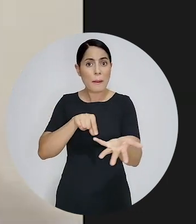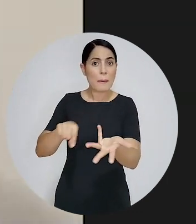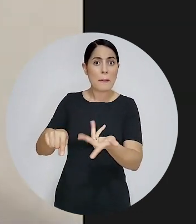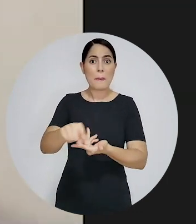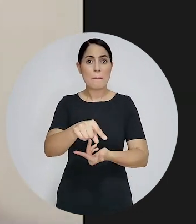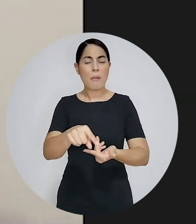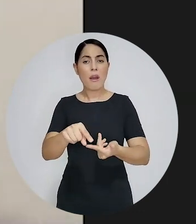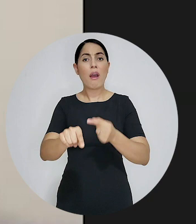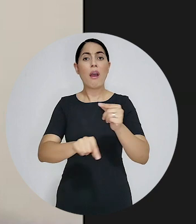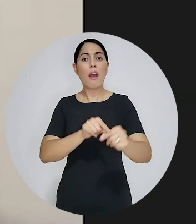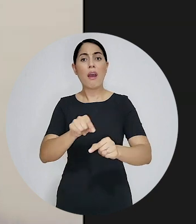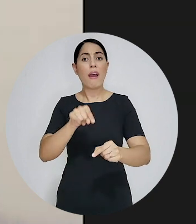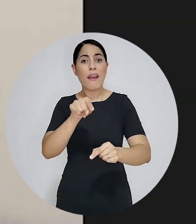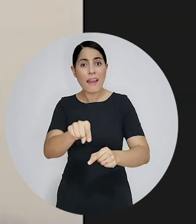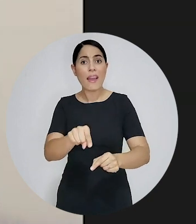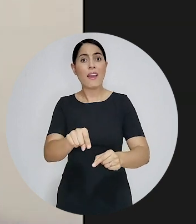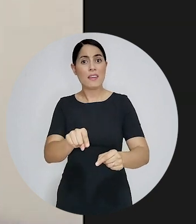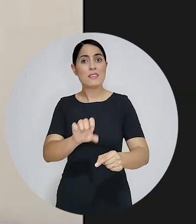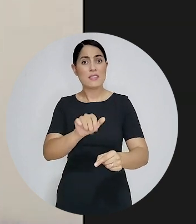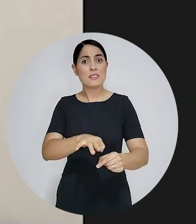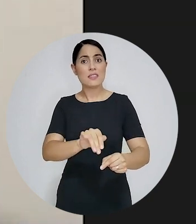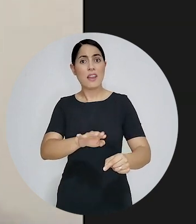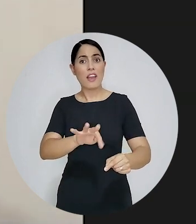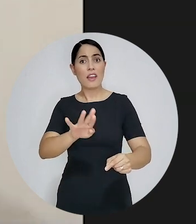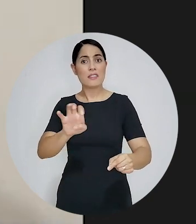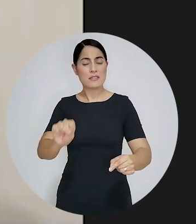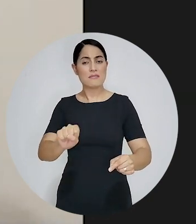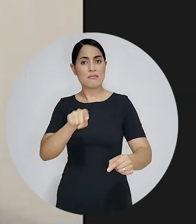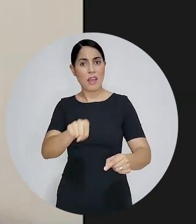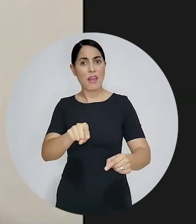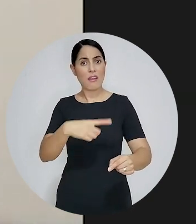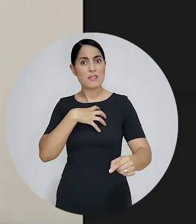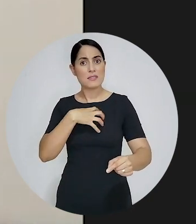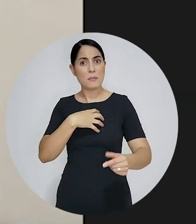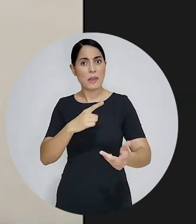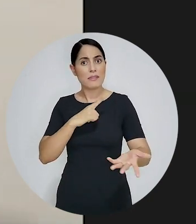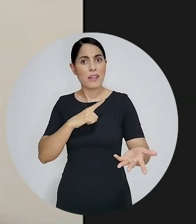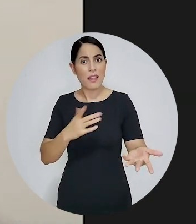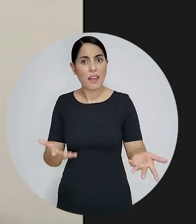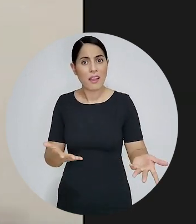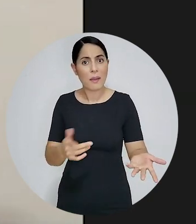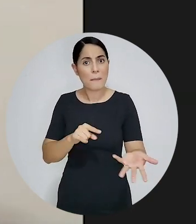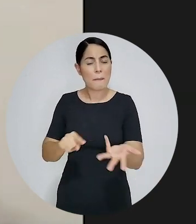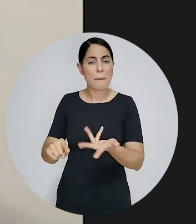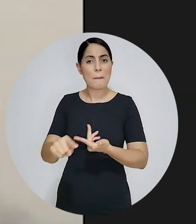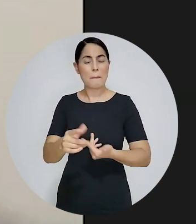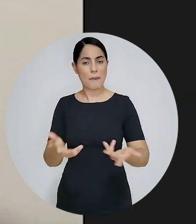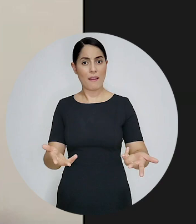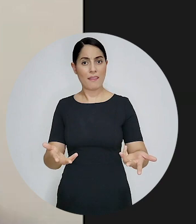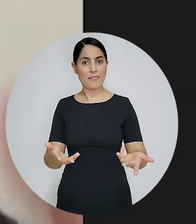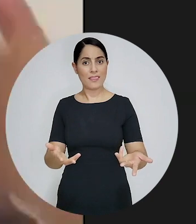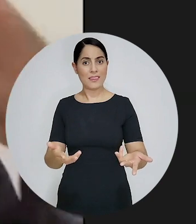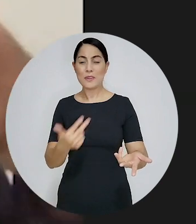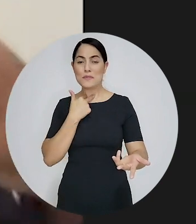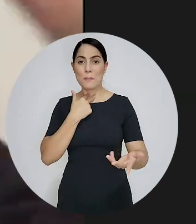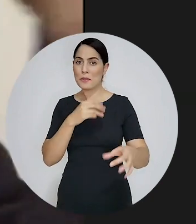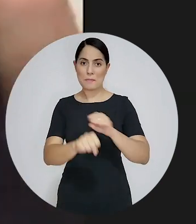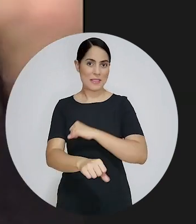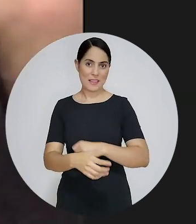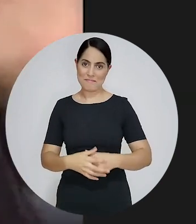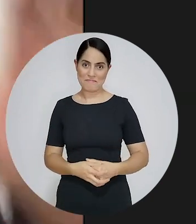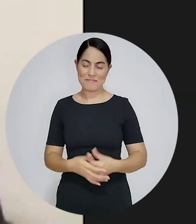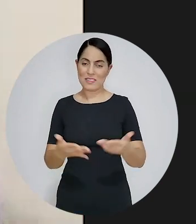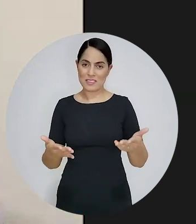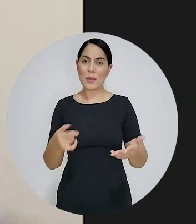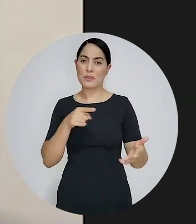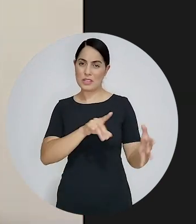a ser verificado pela Corte Máxima como seres sencientes. Uma grande vitória. Isso vai repercutir em outras